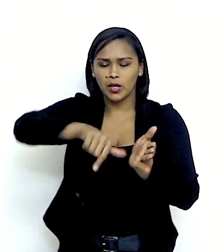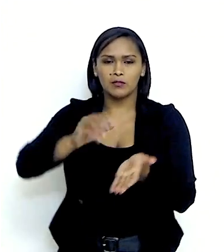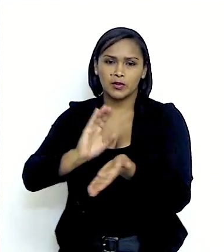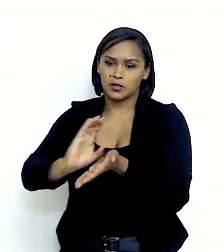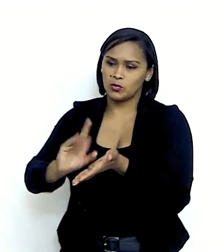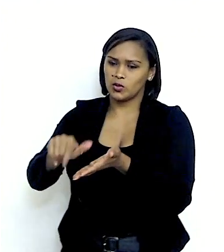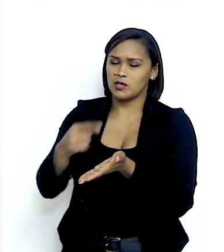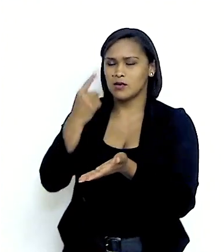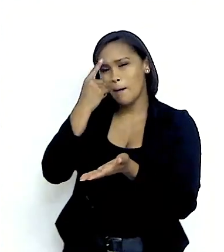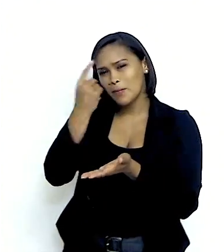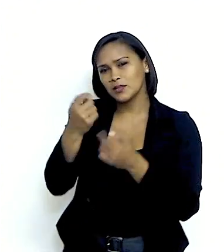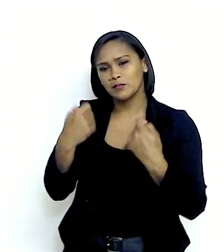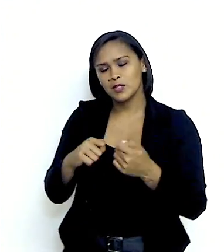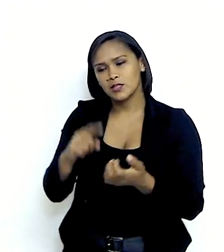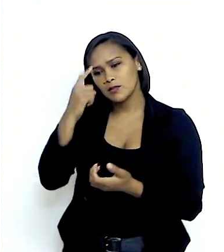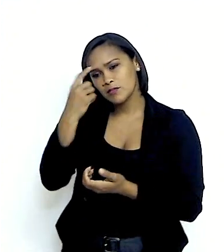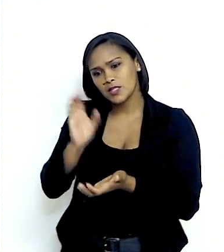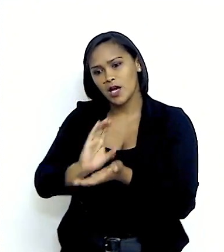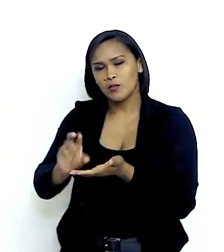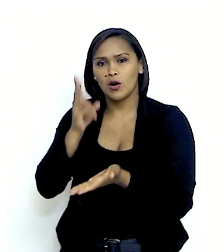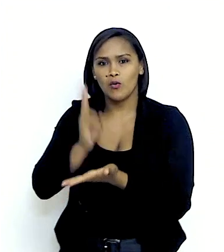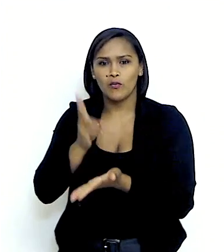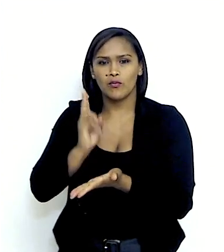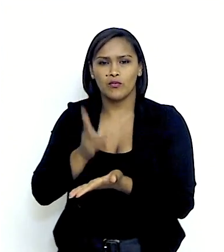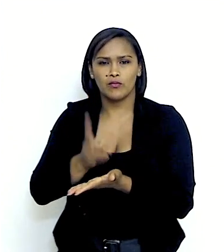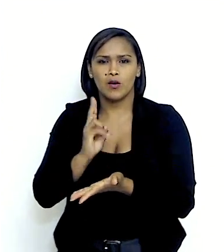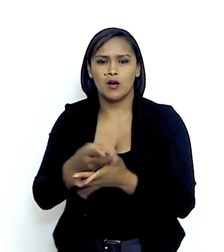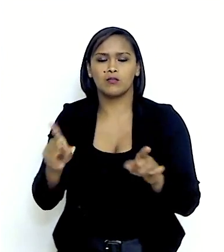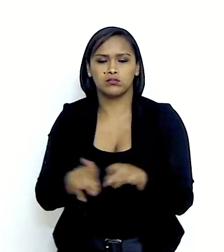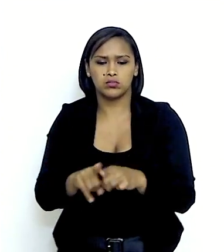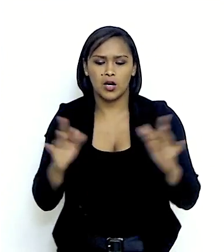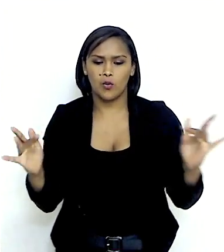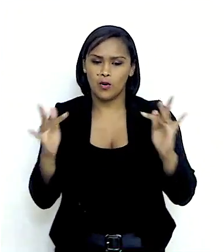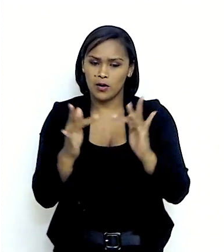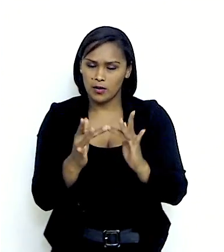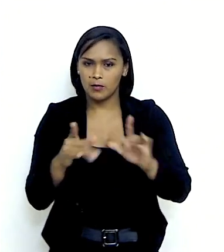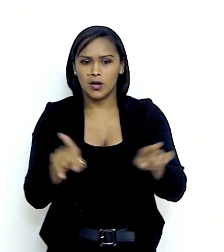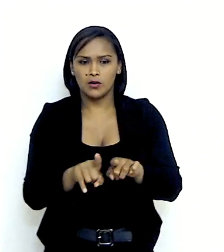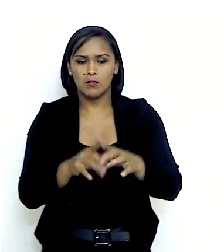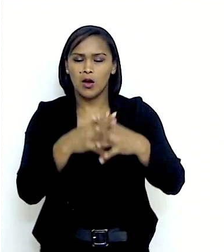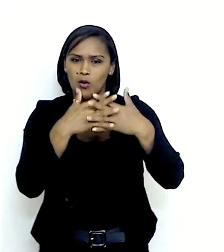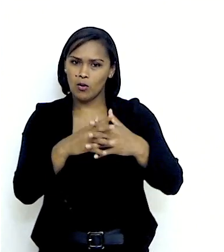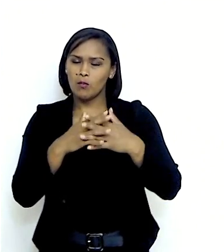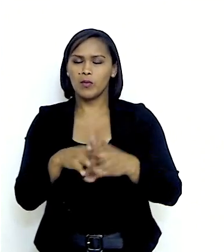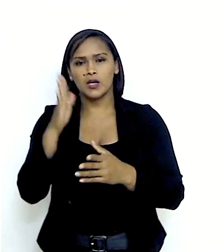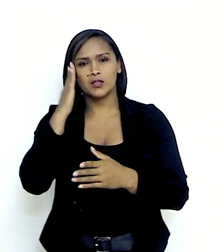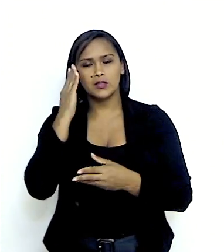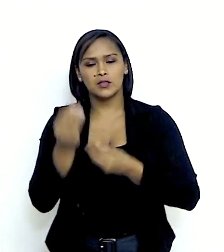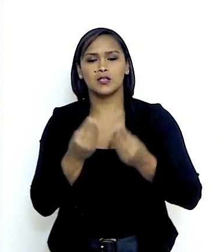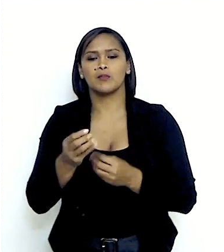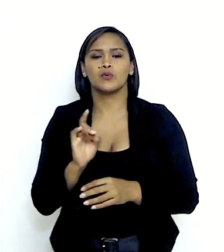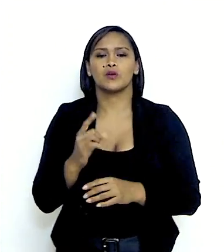até para compensar eventualmente uma flutuação interna aqui. A questão cambial é uma questão complexa, a gente sabe que câmbio não é